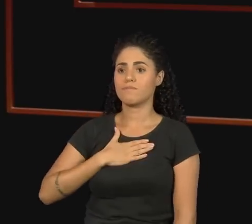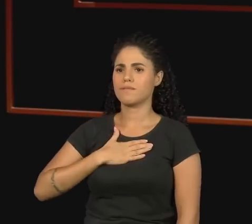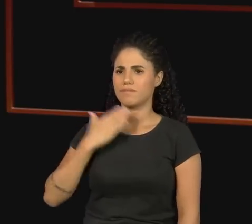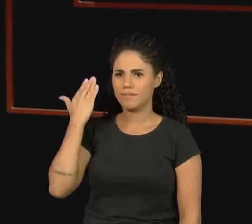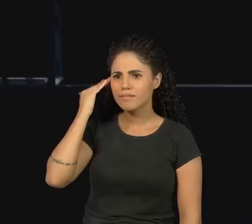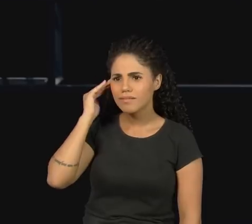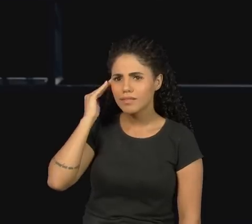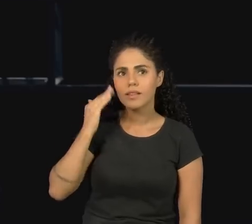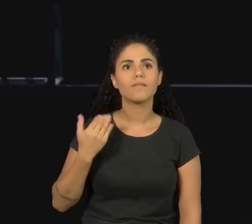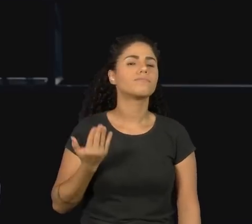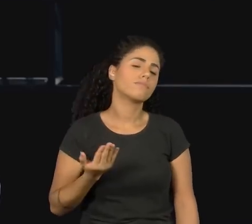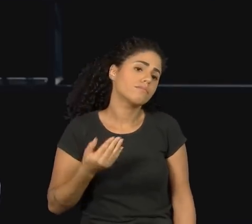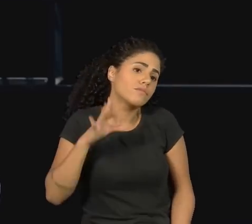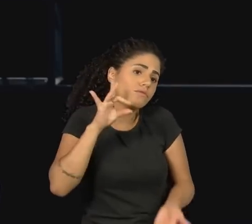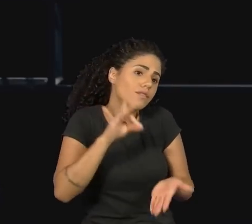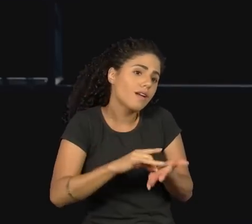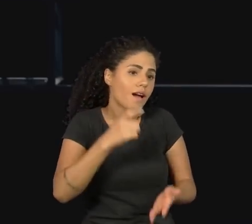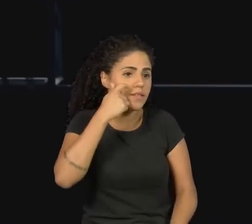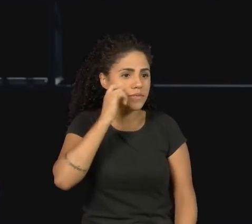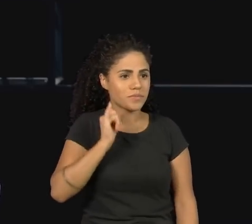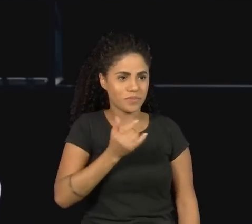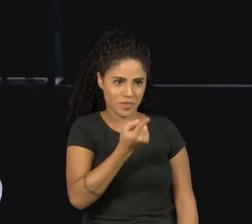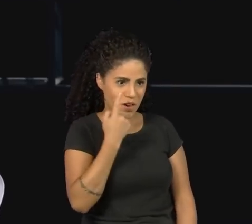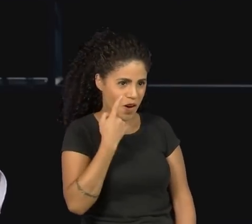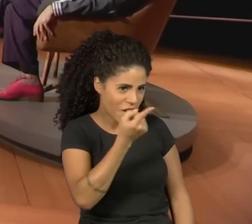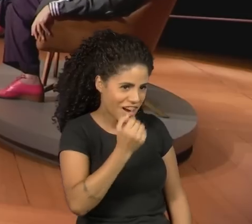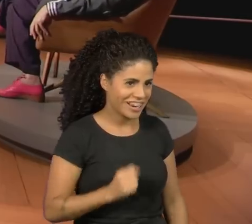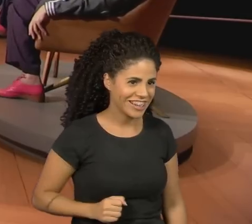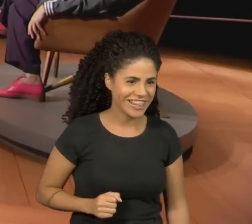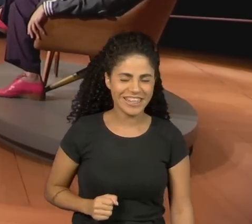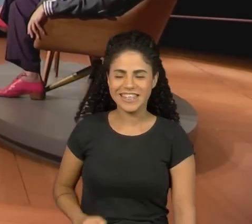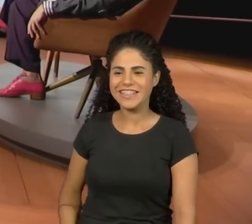também. E claro que não podia faltar a mensagem de um deles.